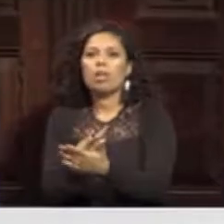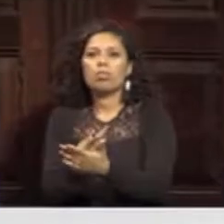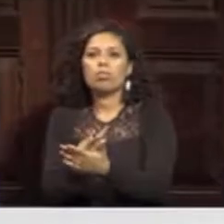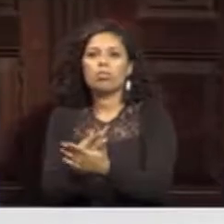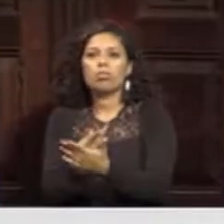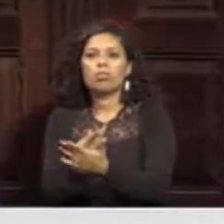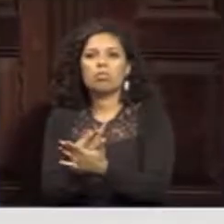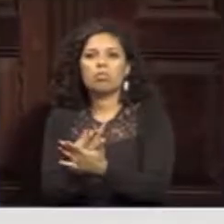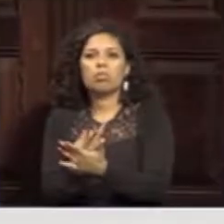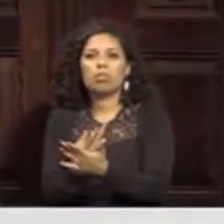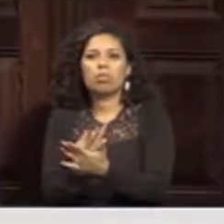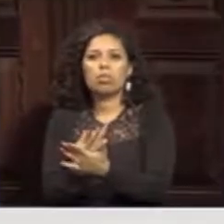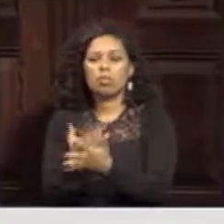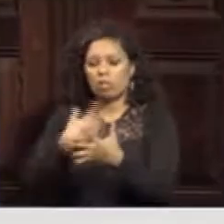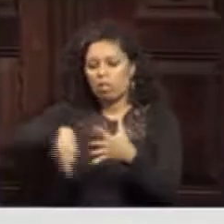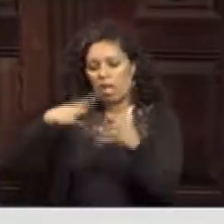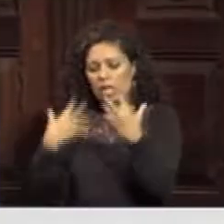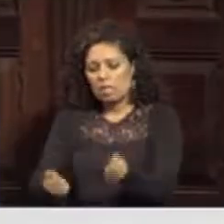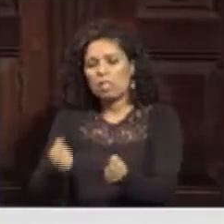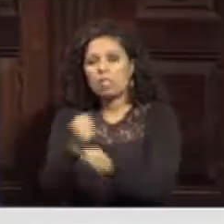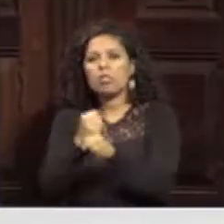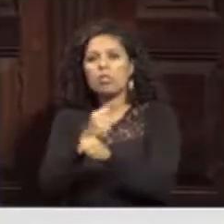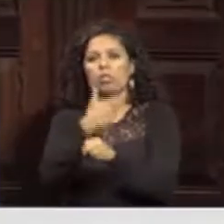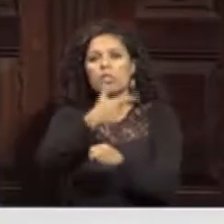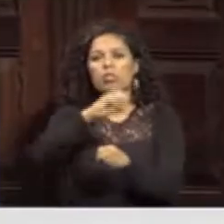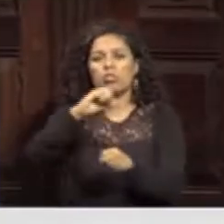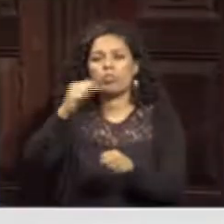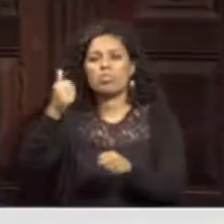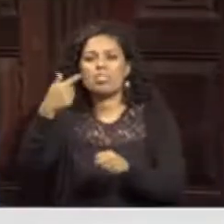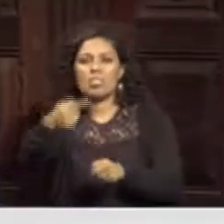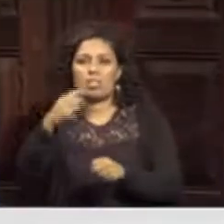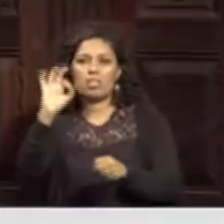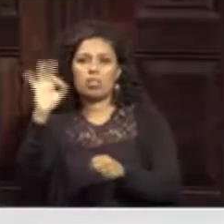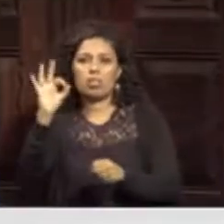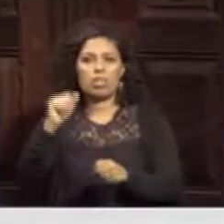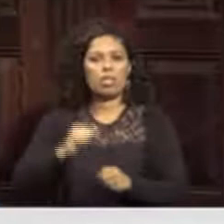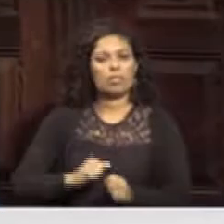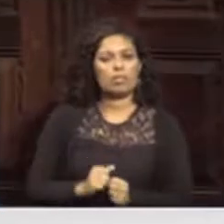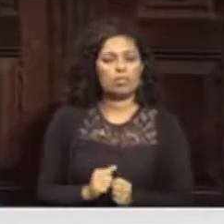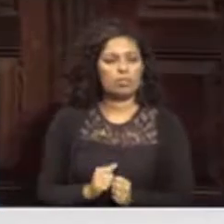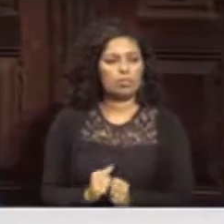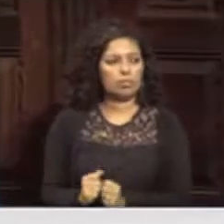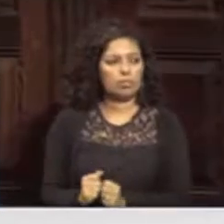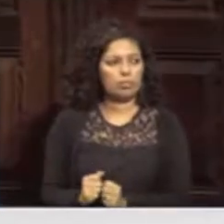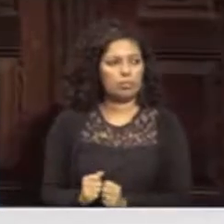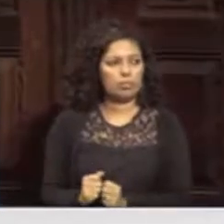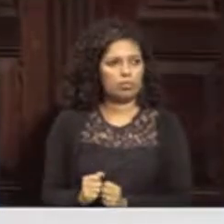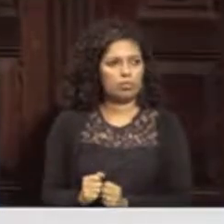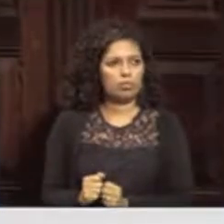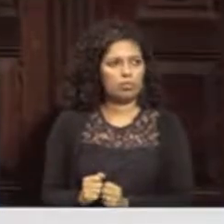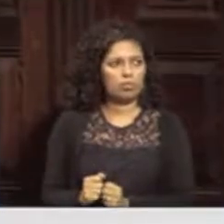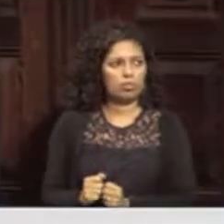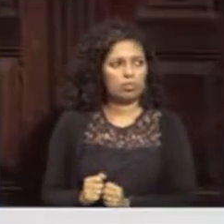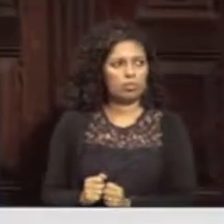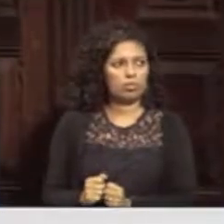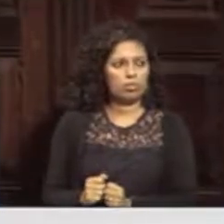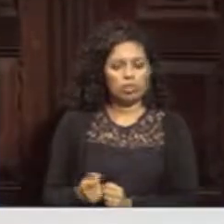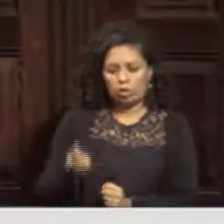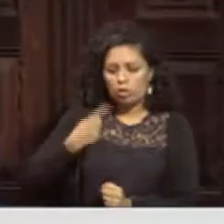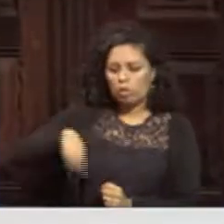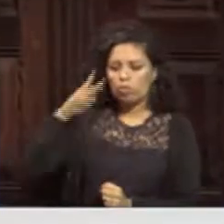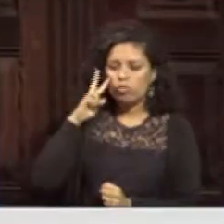de 2017. Por via de consequência, o ano de